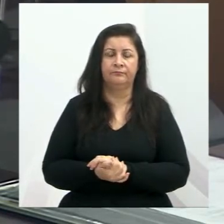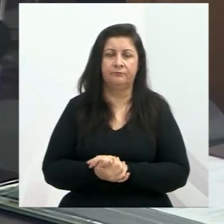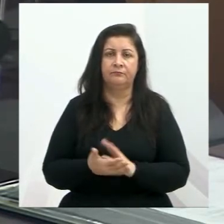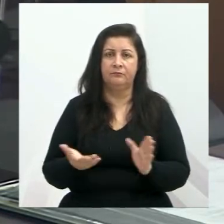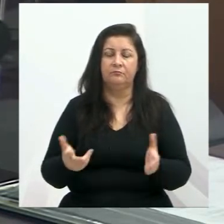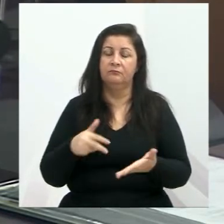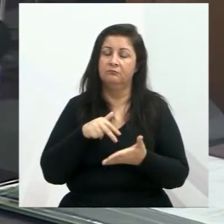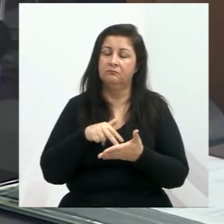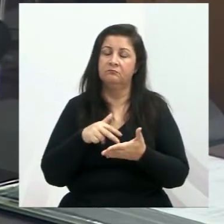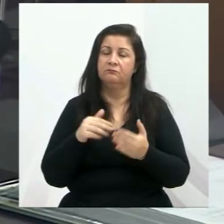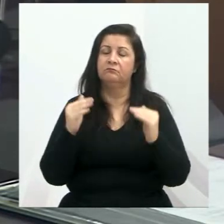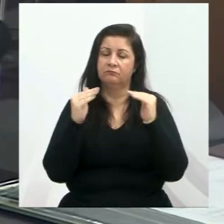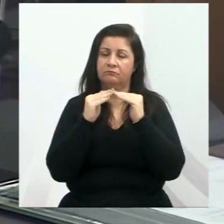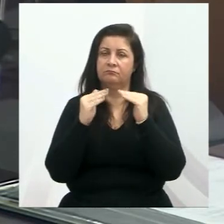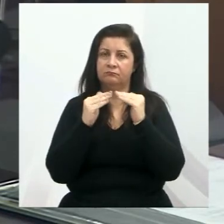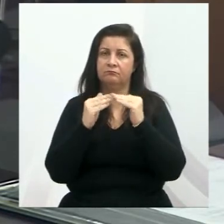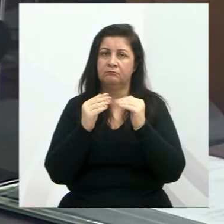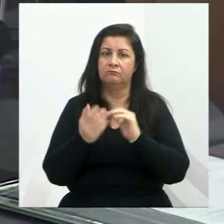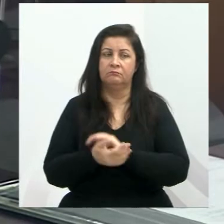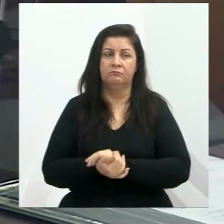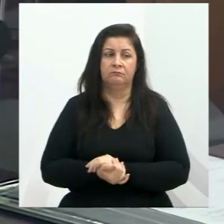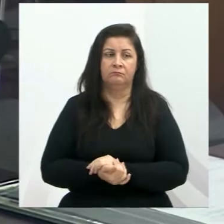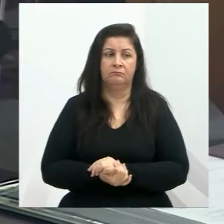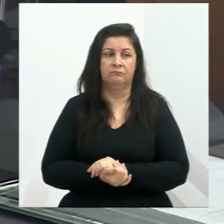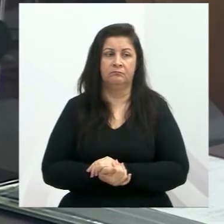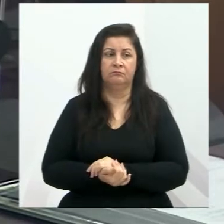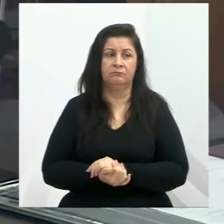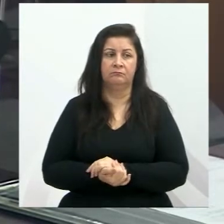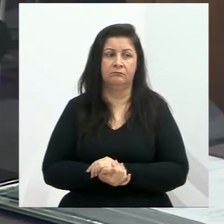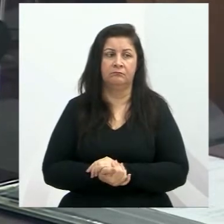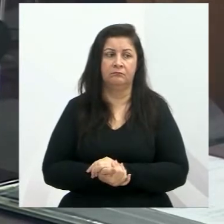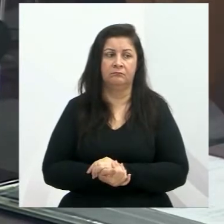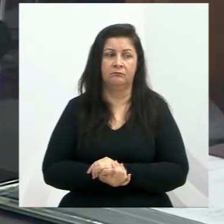nossa posição favorável a esse pedido.